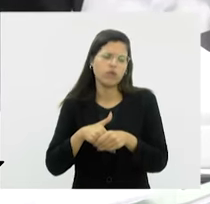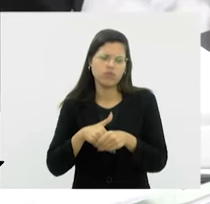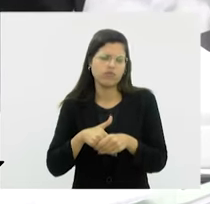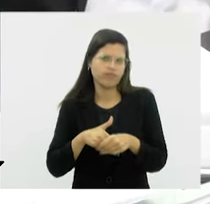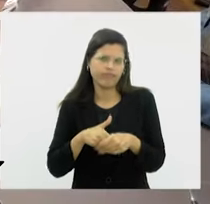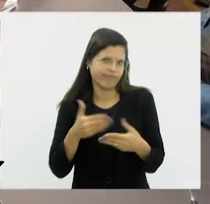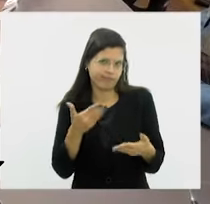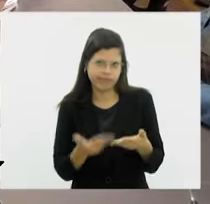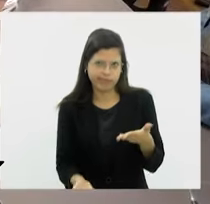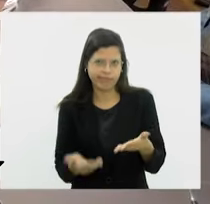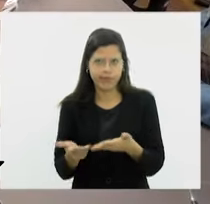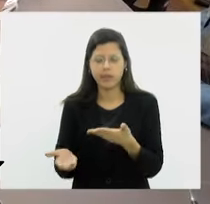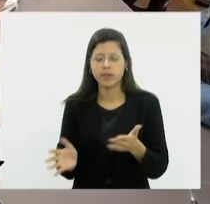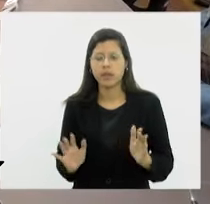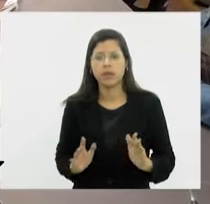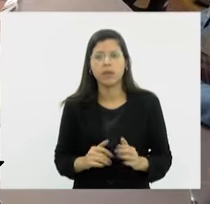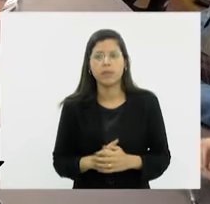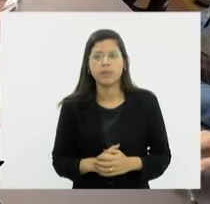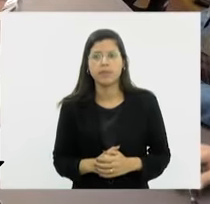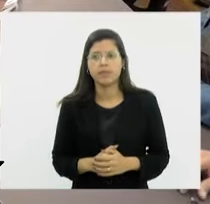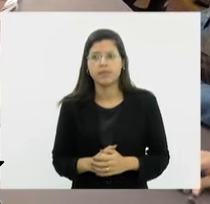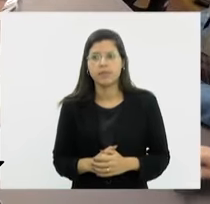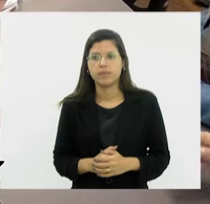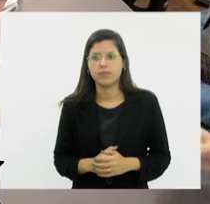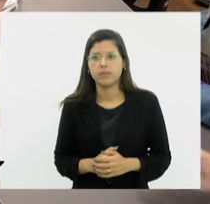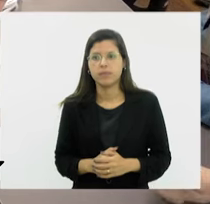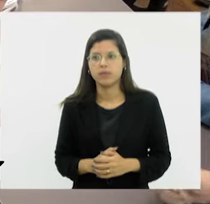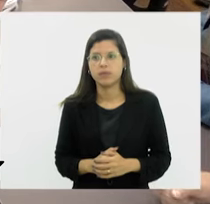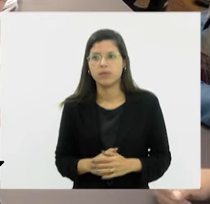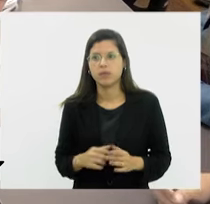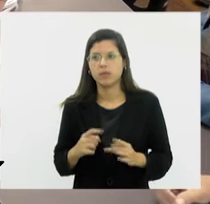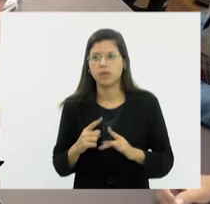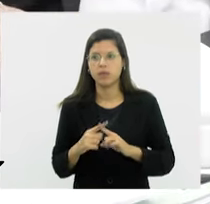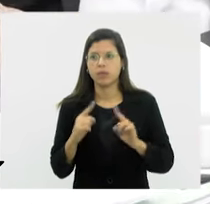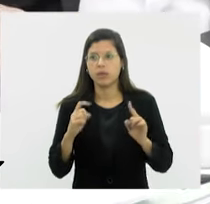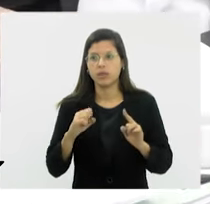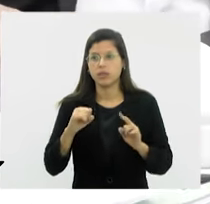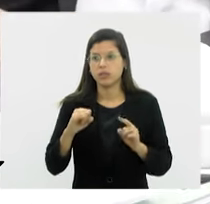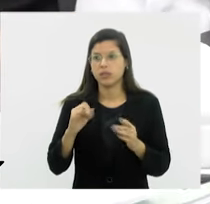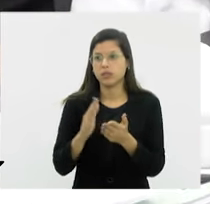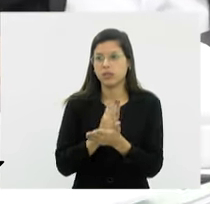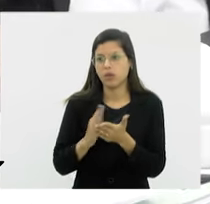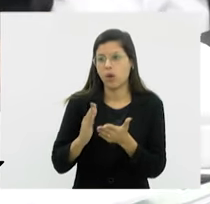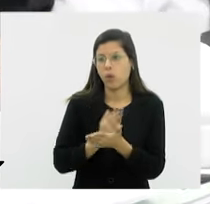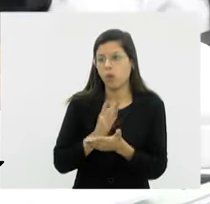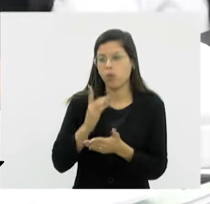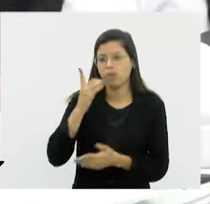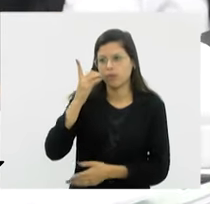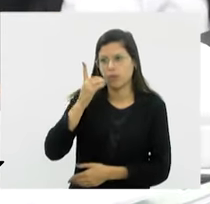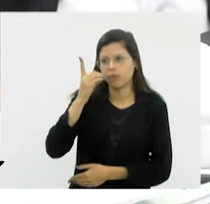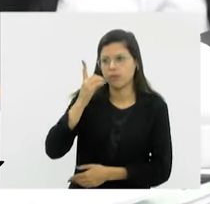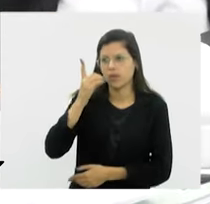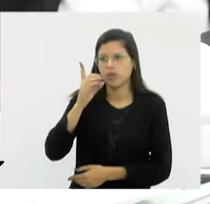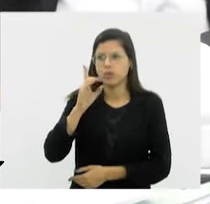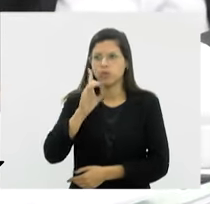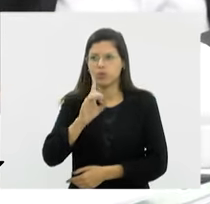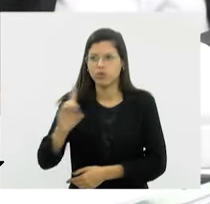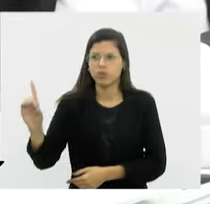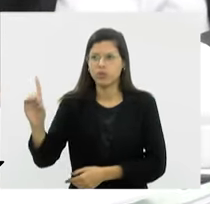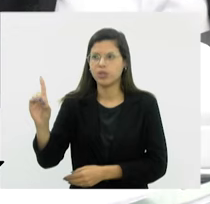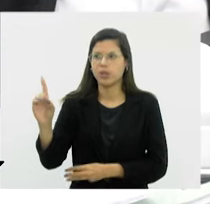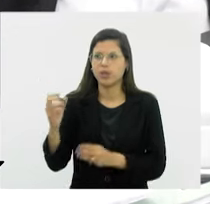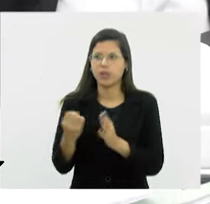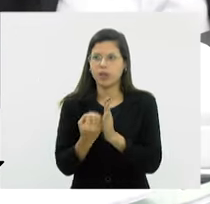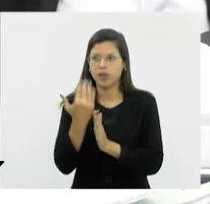Eu inclusive, emendarei. Agora, sim, o fato, veja as nuances, se algum deputado de direita apresentasse um projeto, criando um programa,